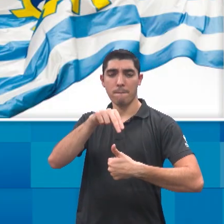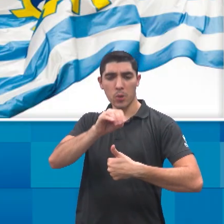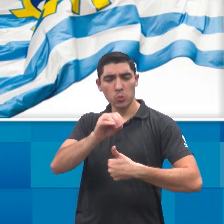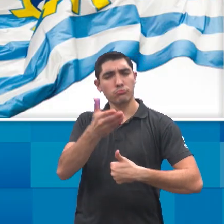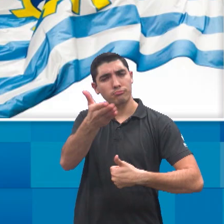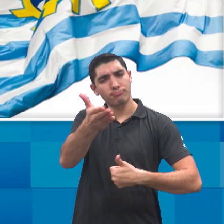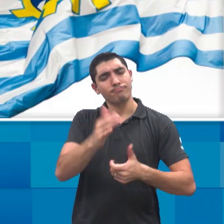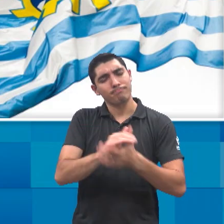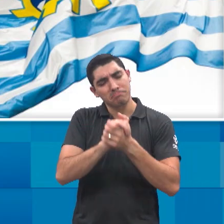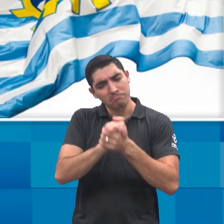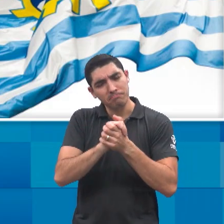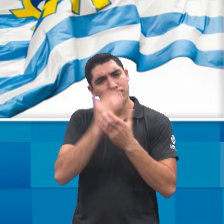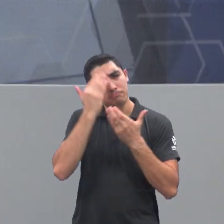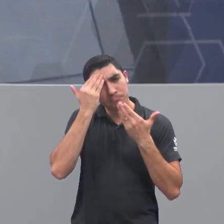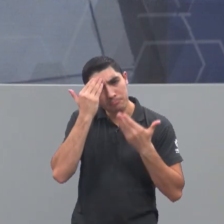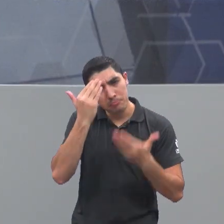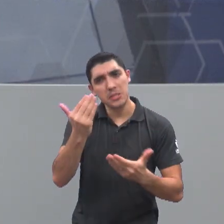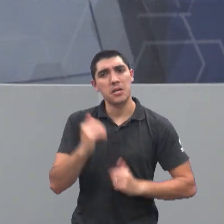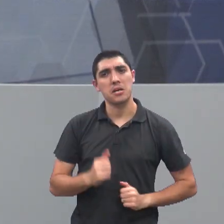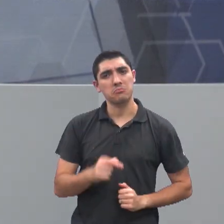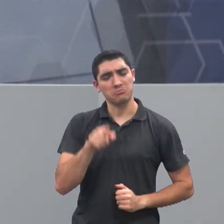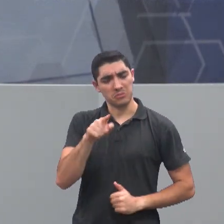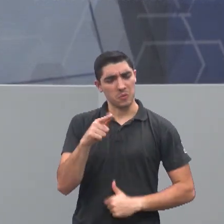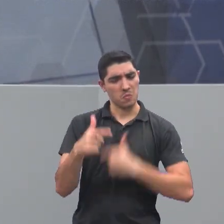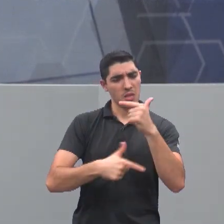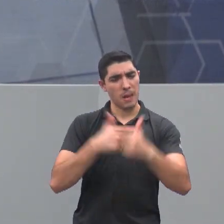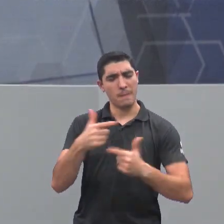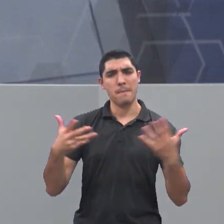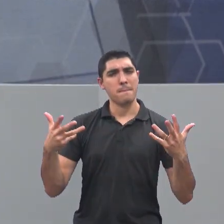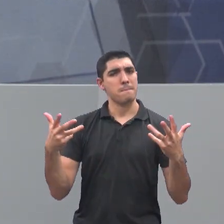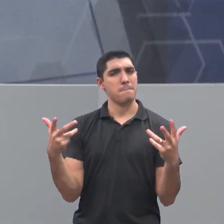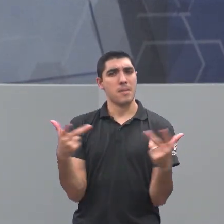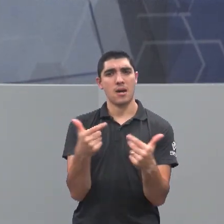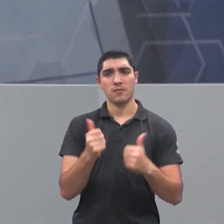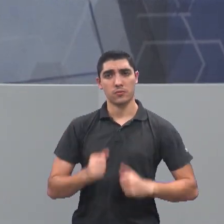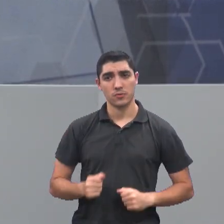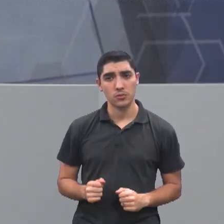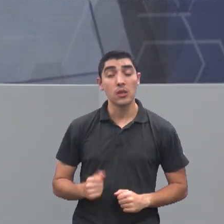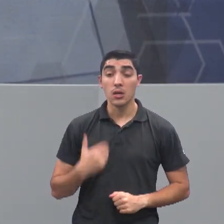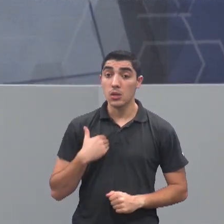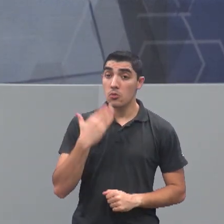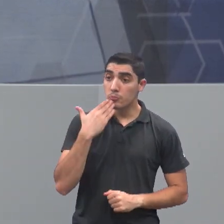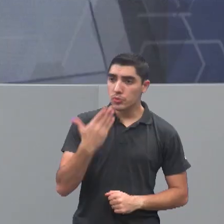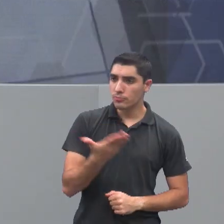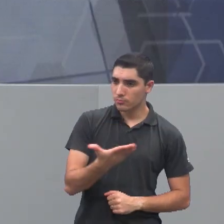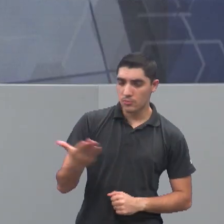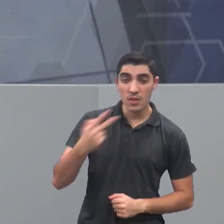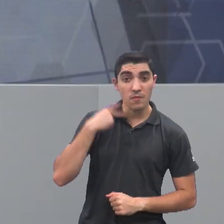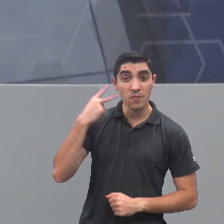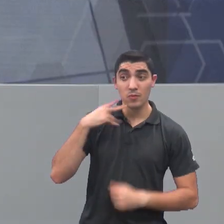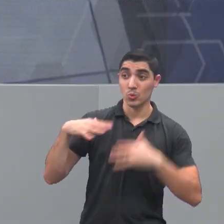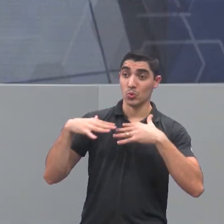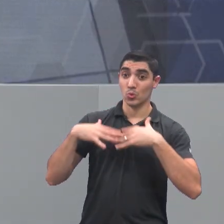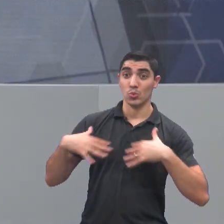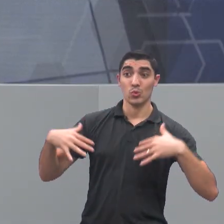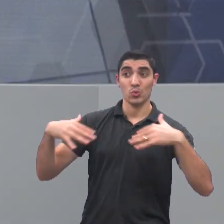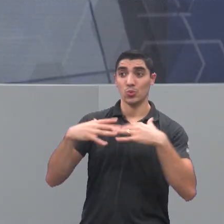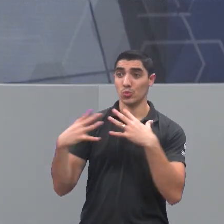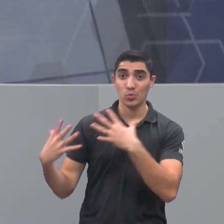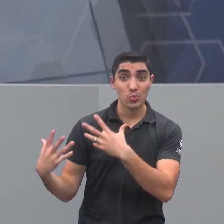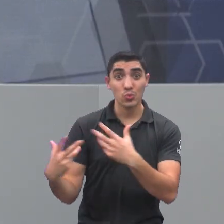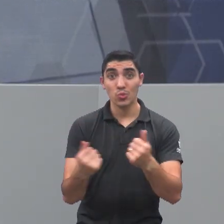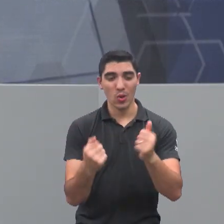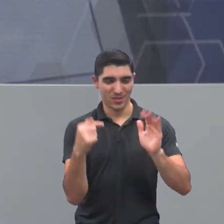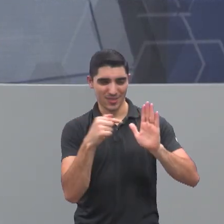presença, por esse trabalho na nossa cidade, e pedir para que todos os vereadores agora, que são coautores também dessa